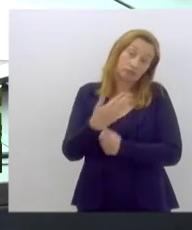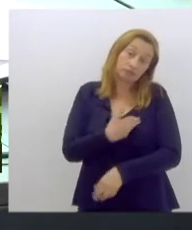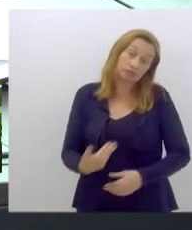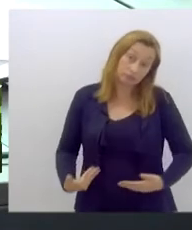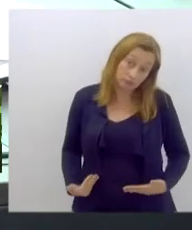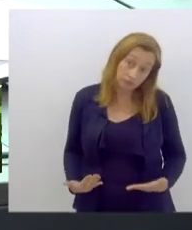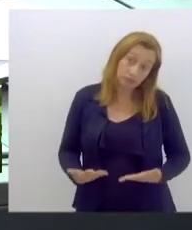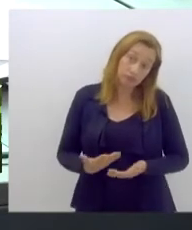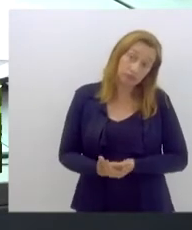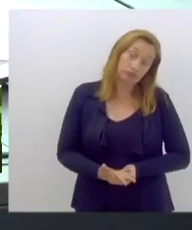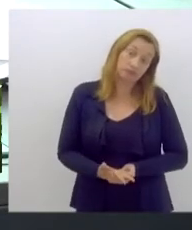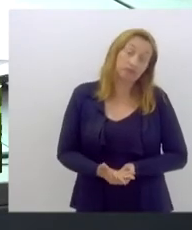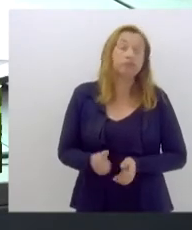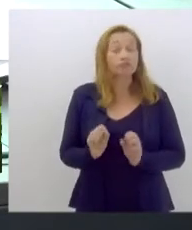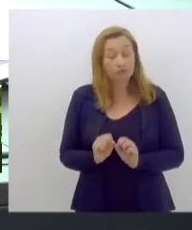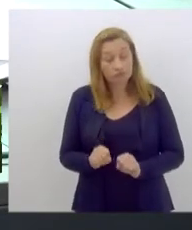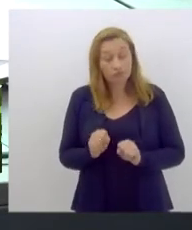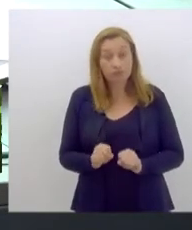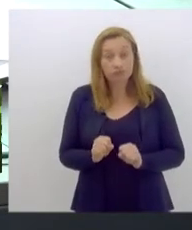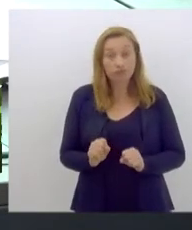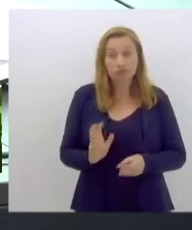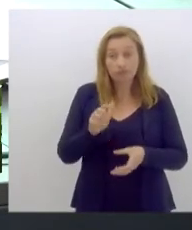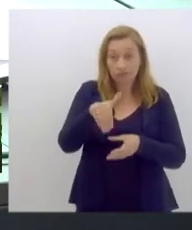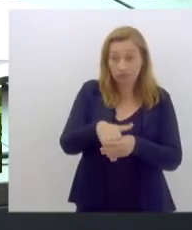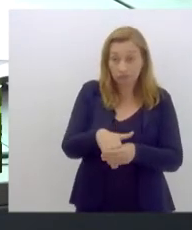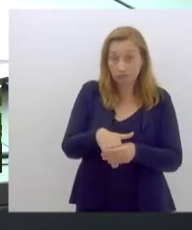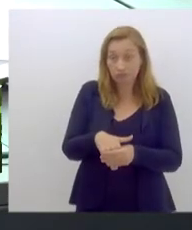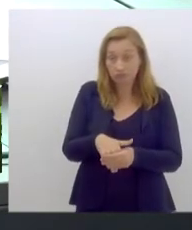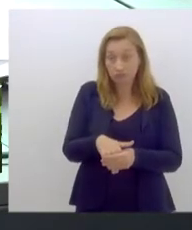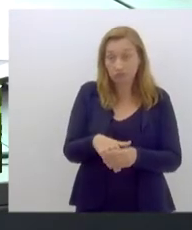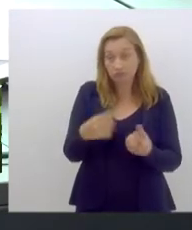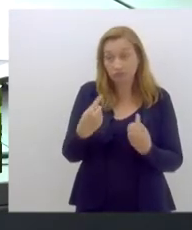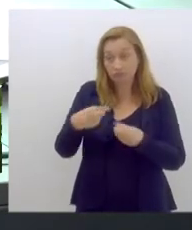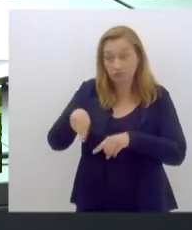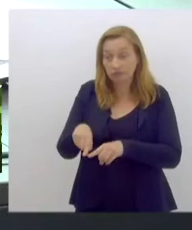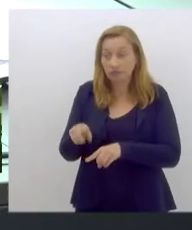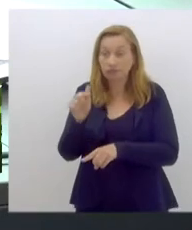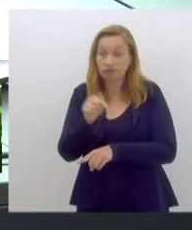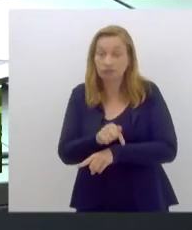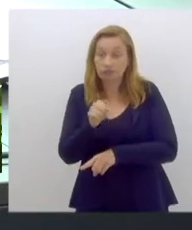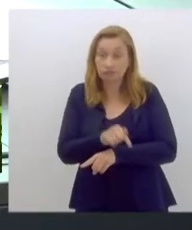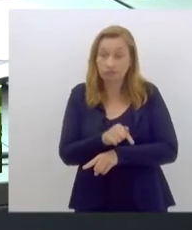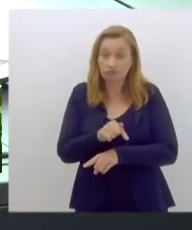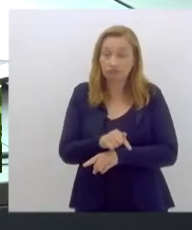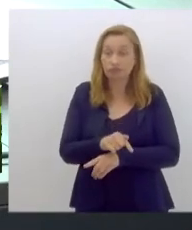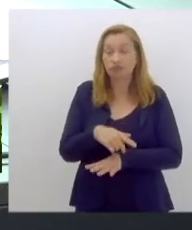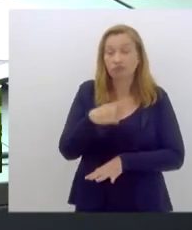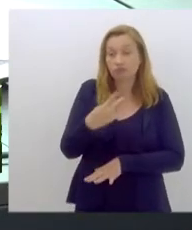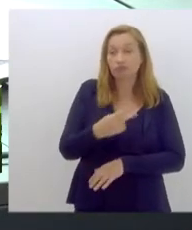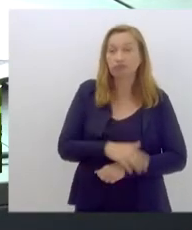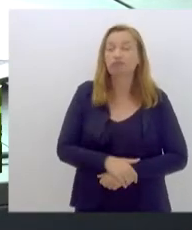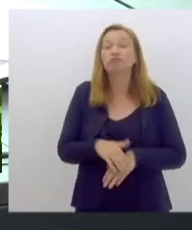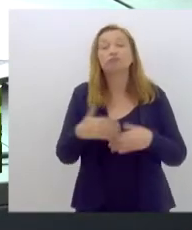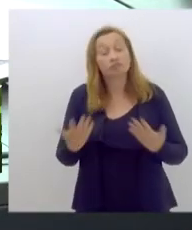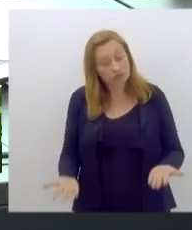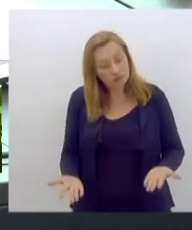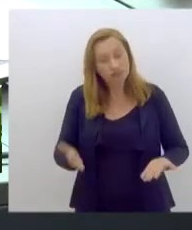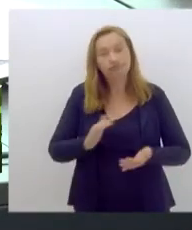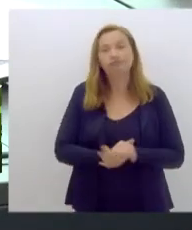pública, até possivelmente por causa do voto divergente aqui auferido. Então,